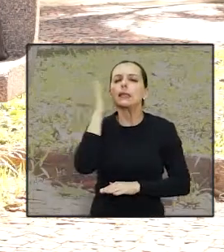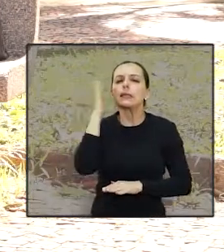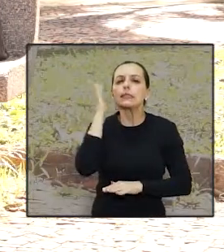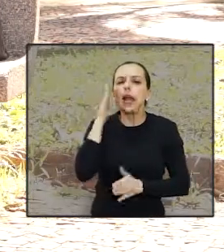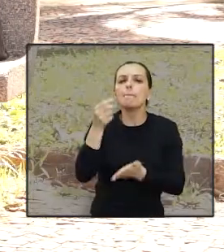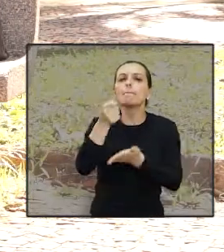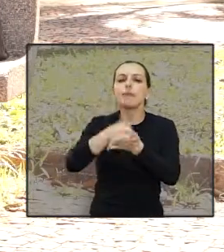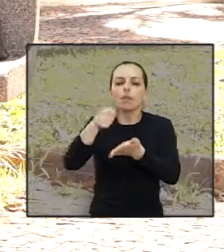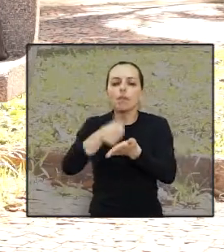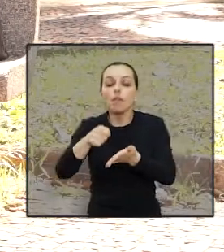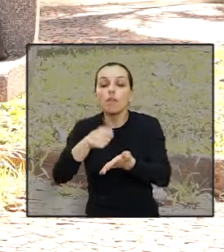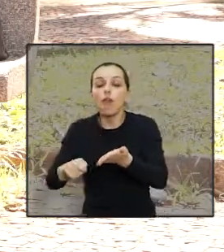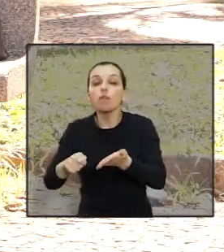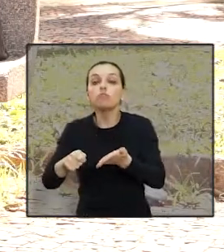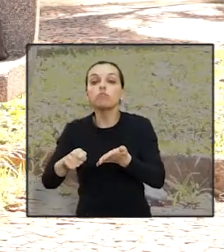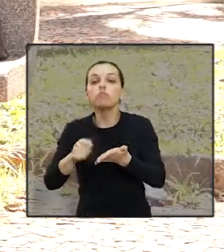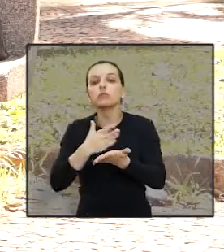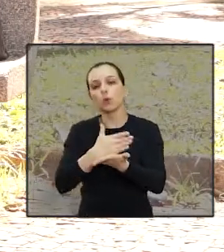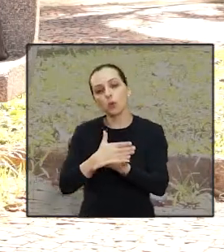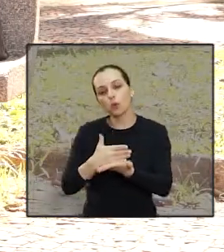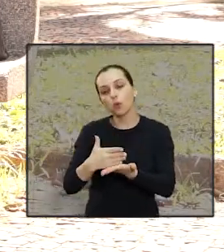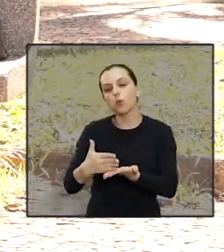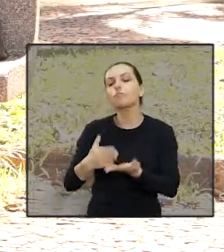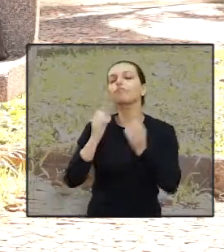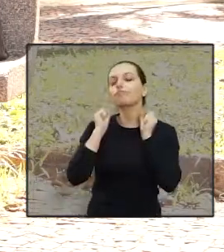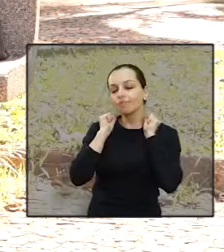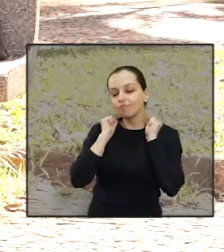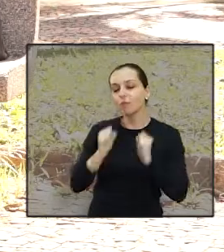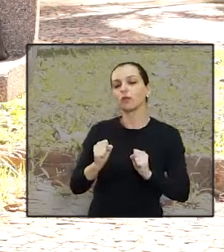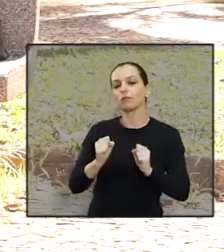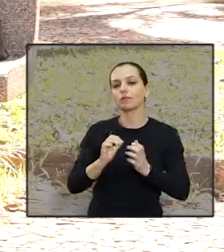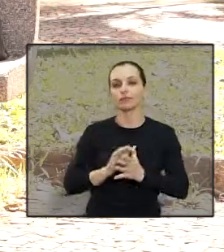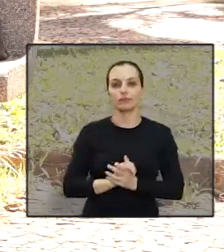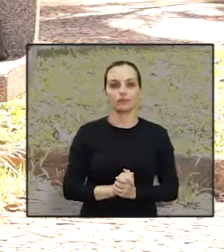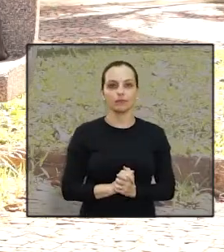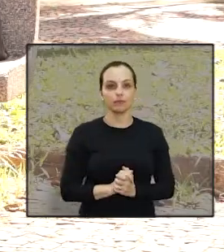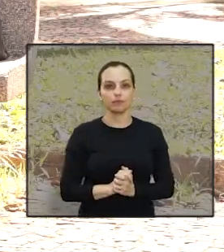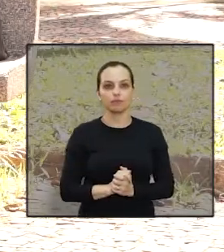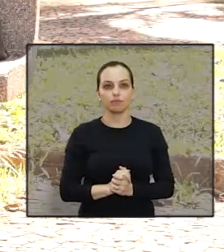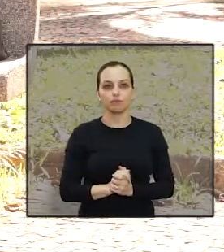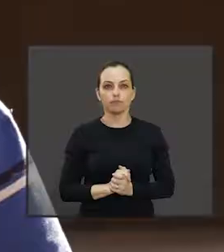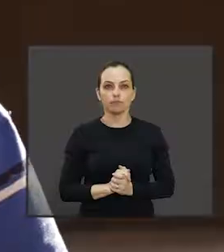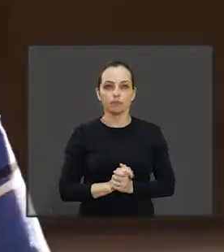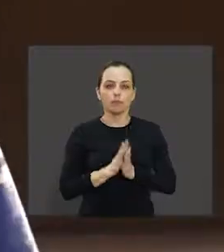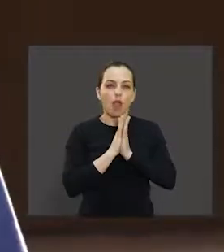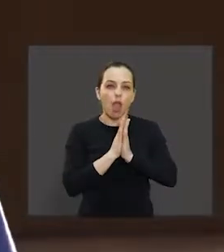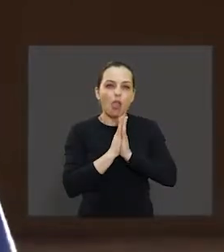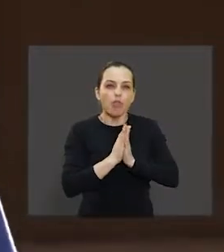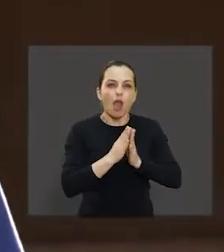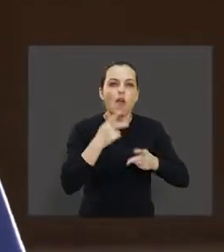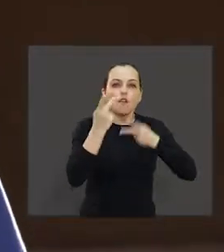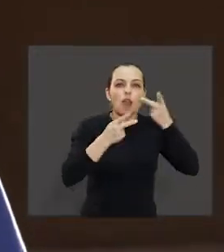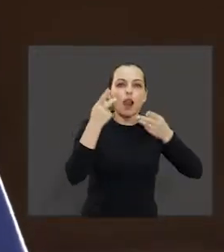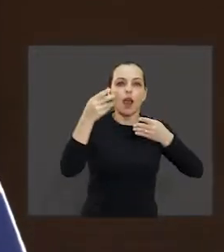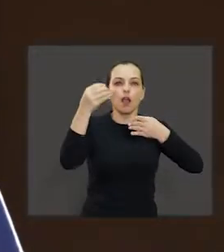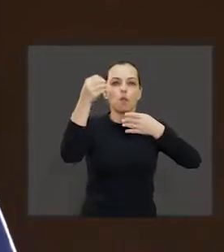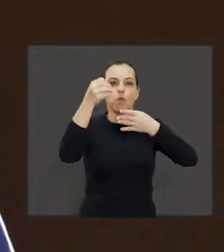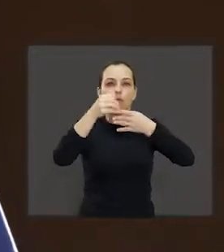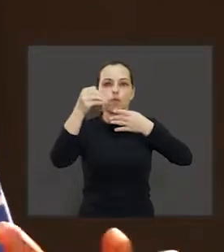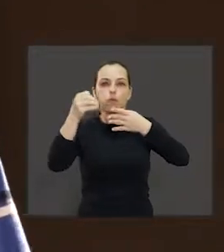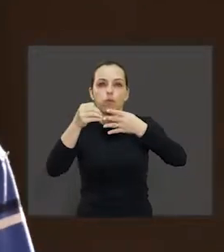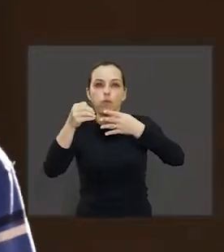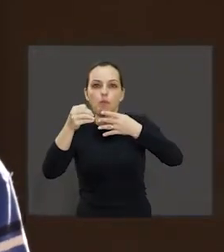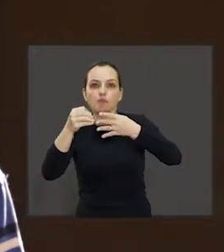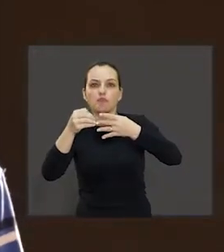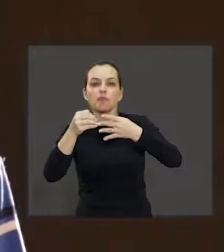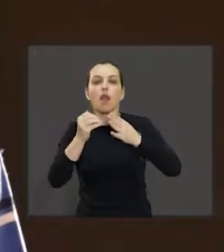que não é bem um dom, mas é uma coisa que você adquire. Caramba, escreva. Eu rezo com verso.